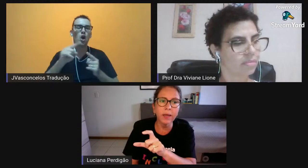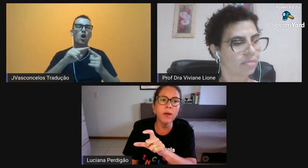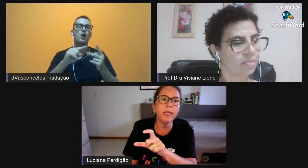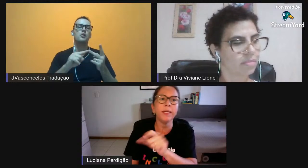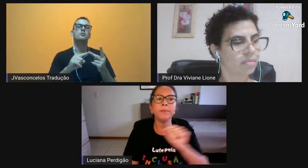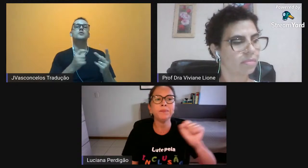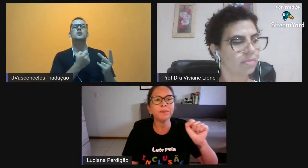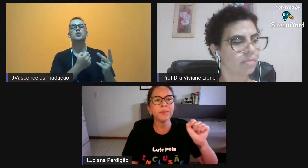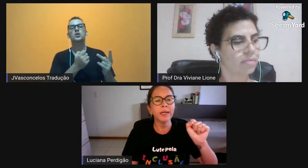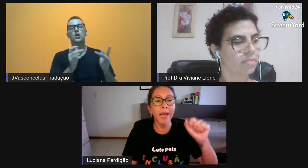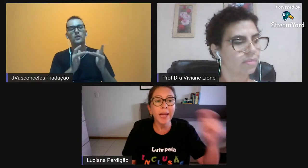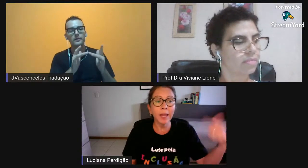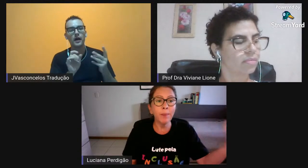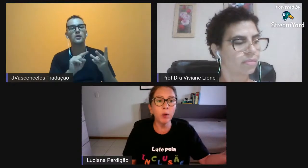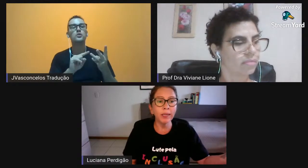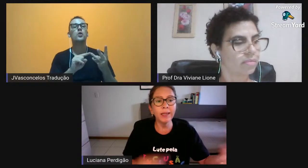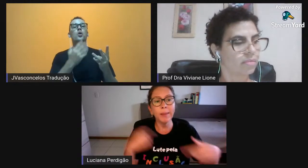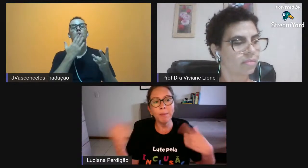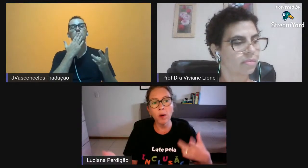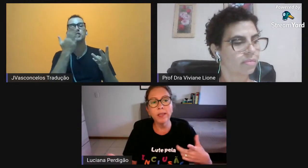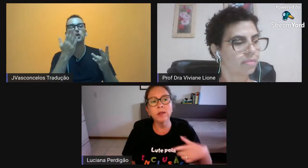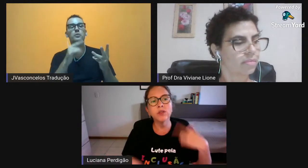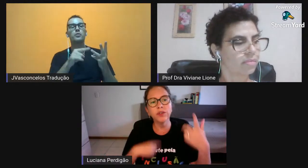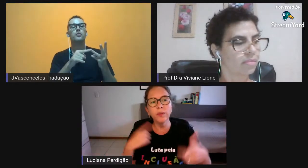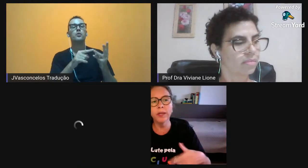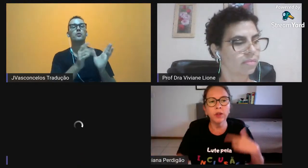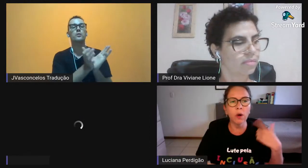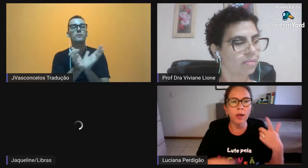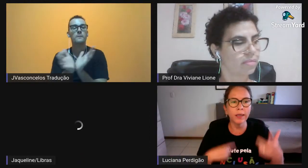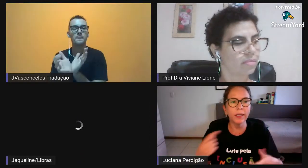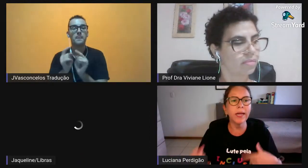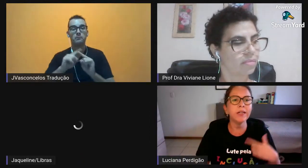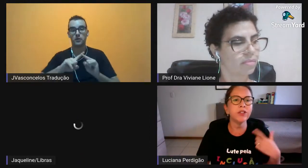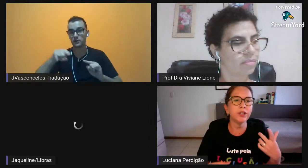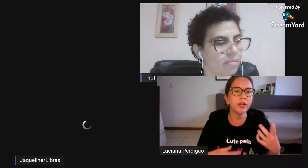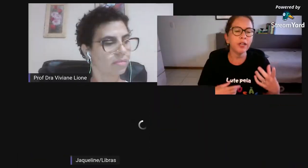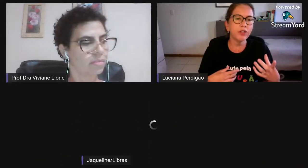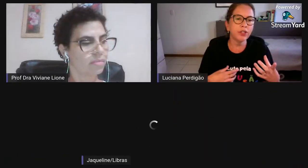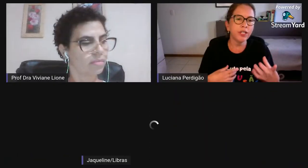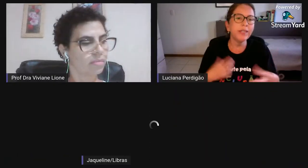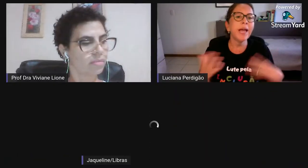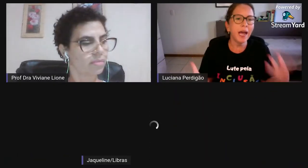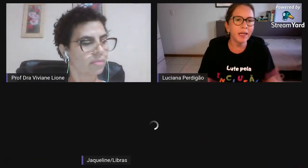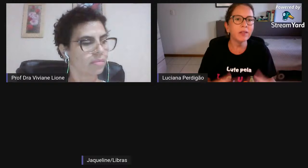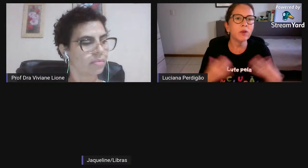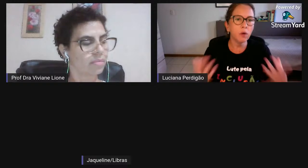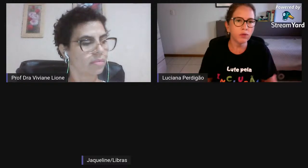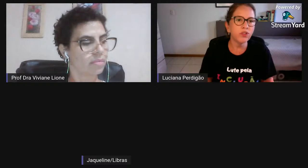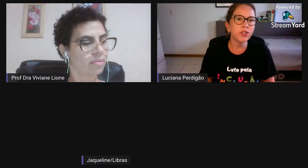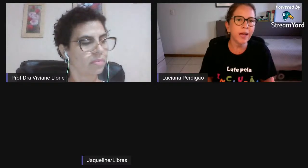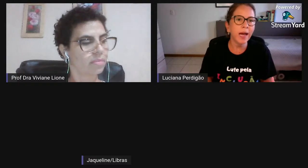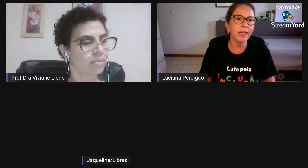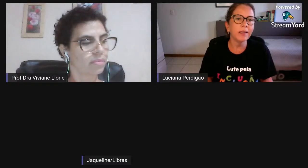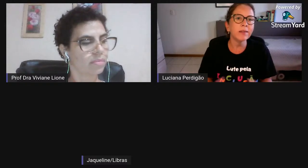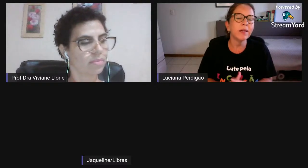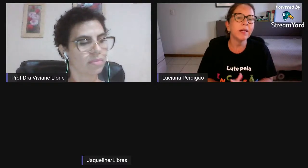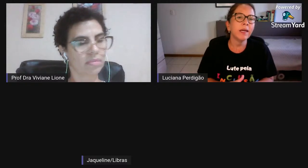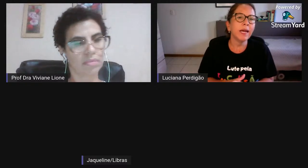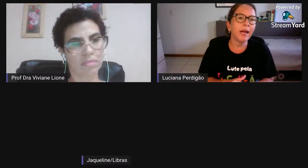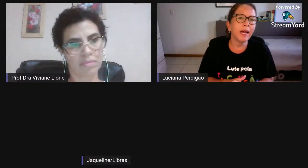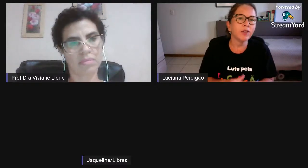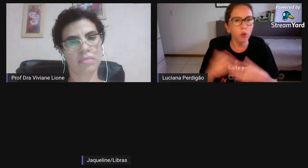era a categoria. Né, até porque depois eu tive uma troca, né, de ideias com os